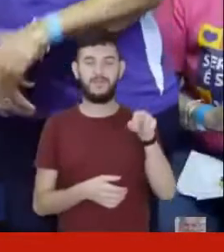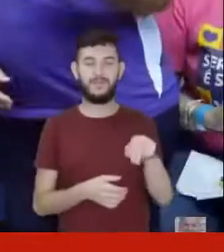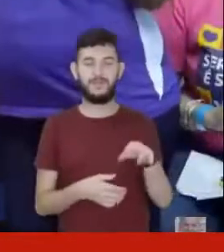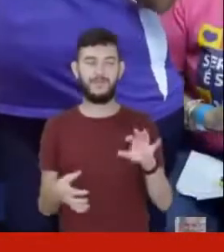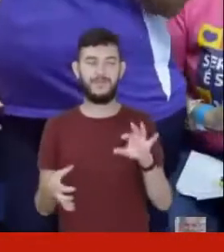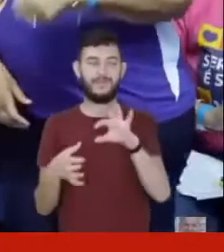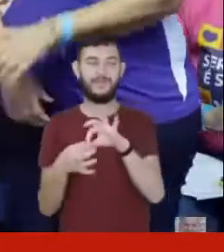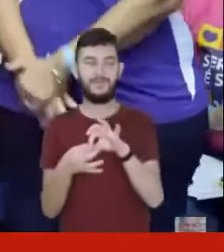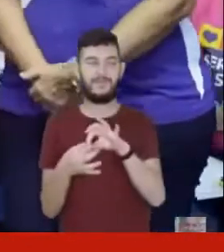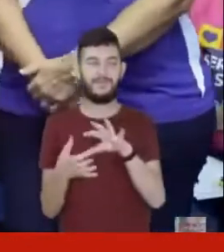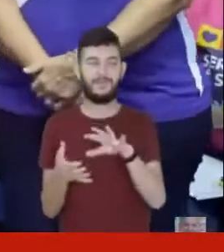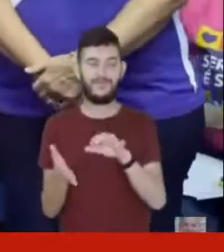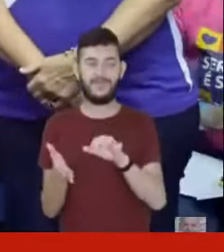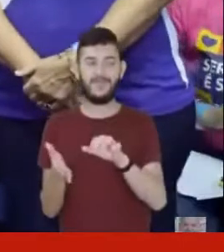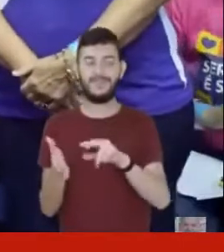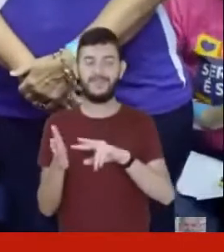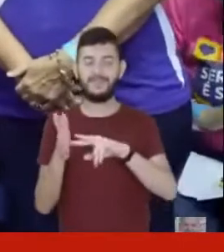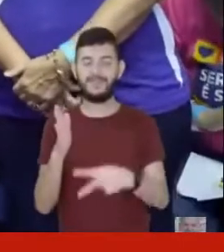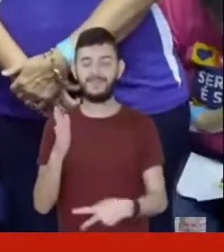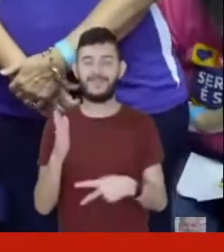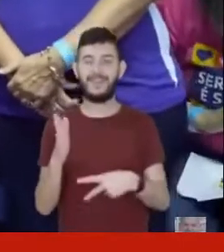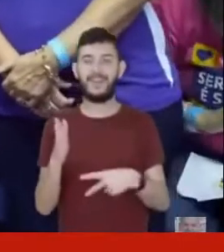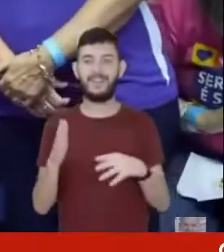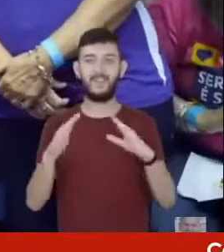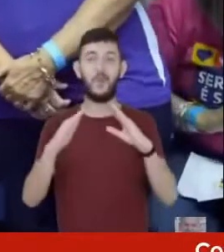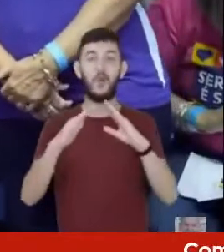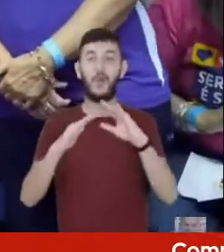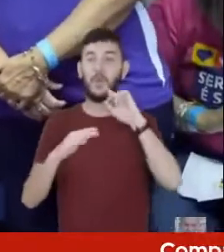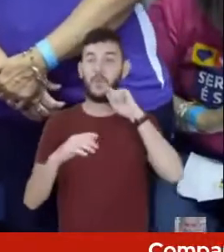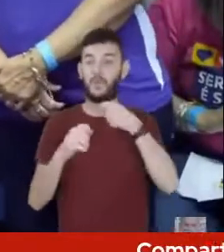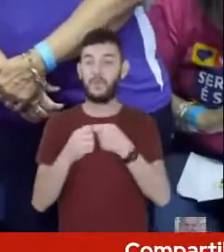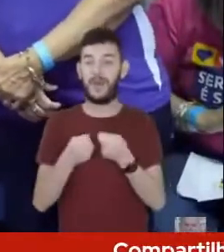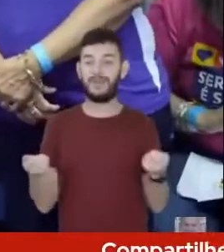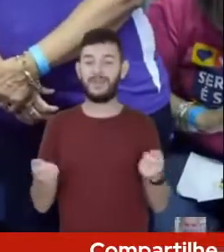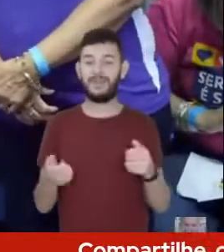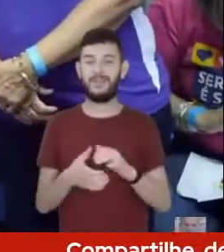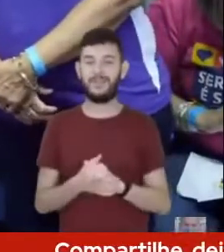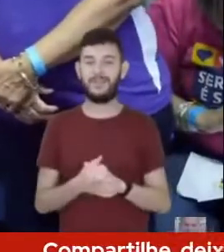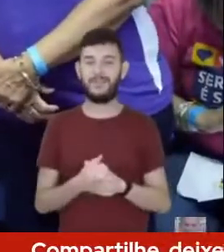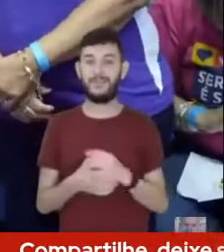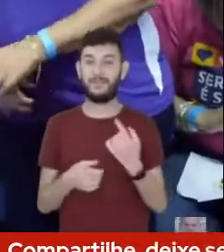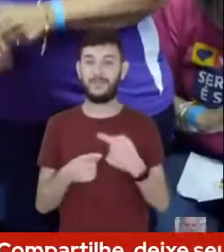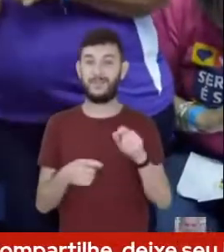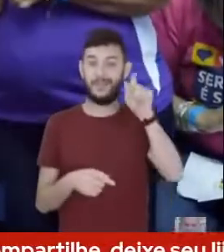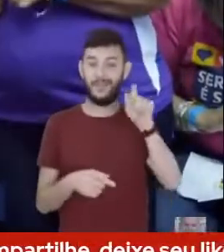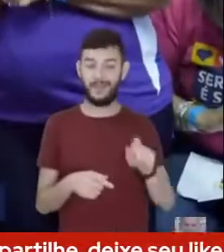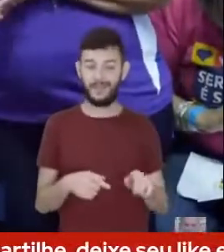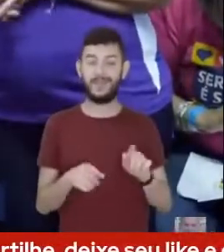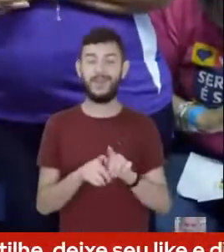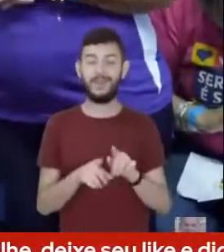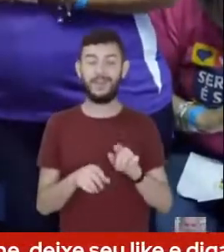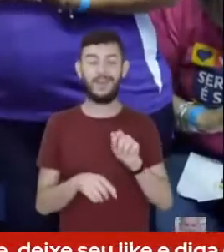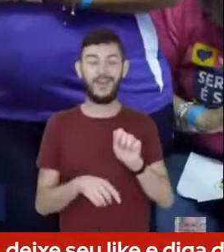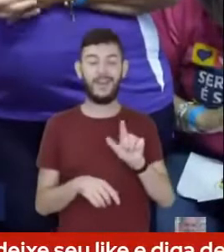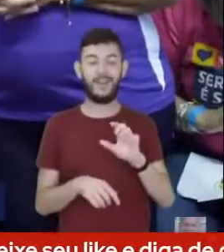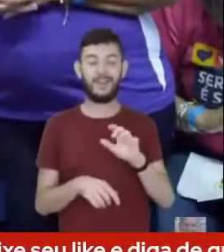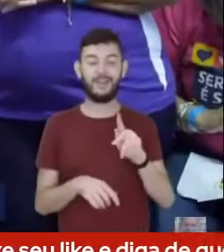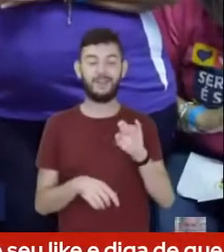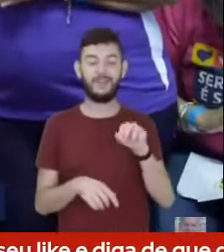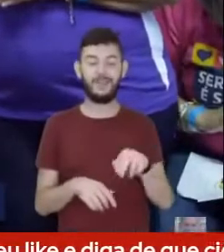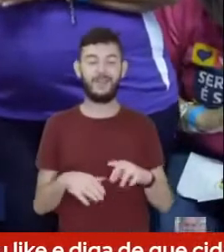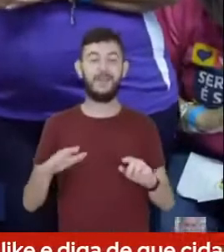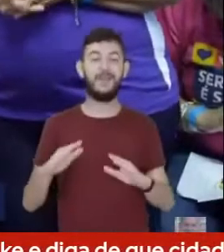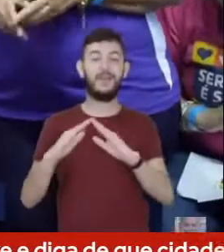companheiro Alckmin. Vamos chamar aqui o homem que cuida do pão nosso de cada dia, dos padeiros de São